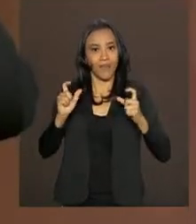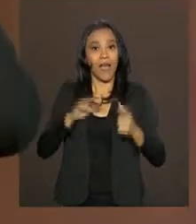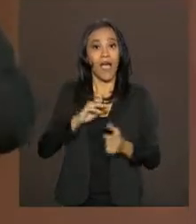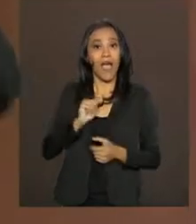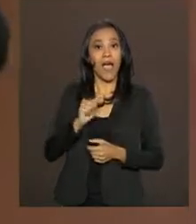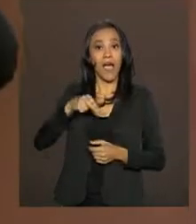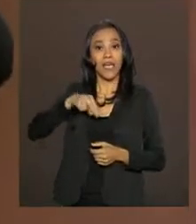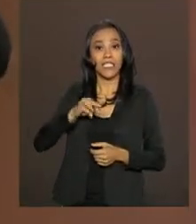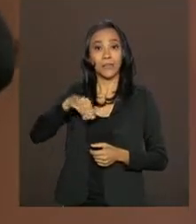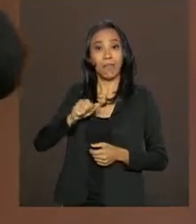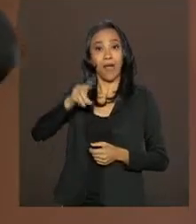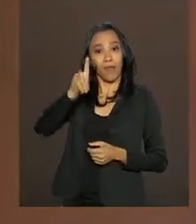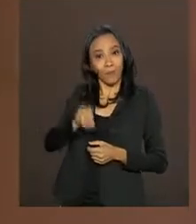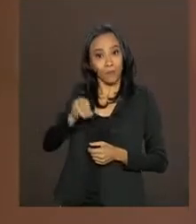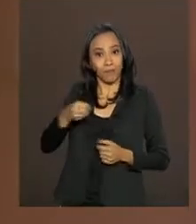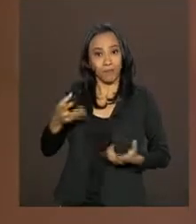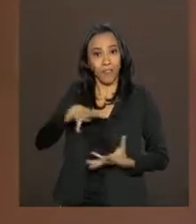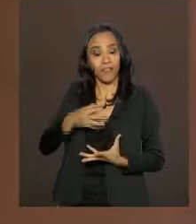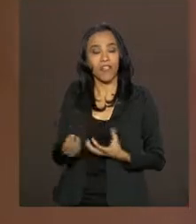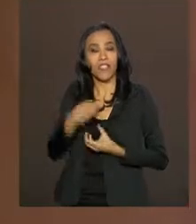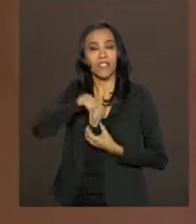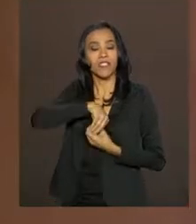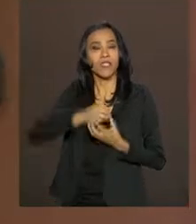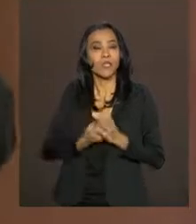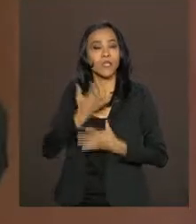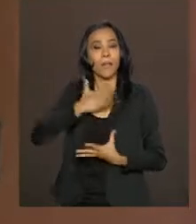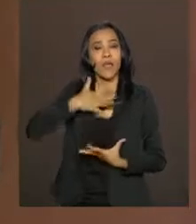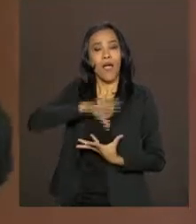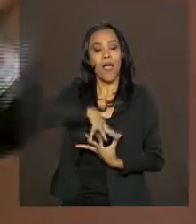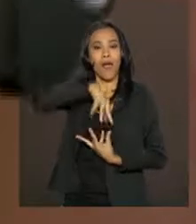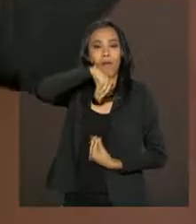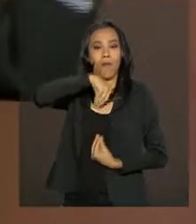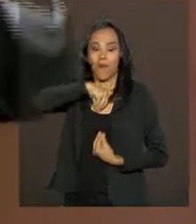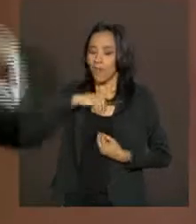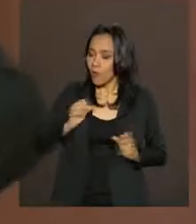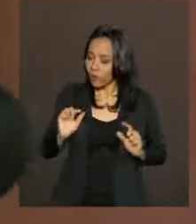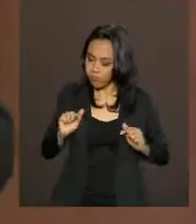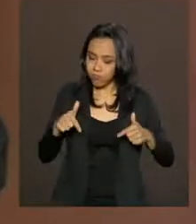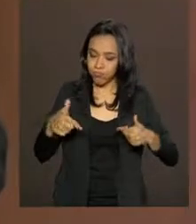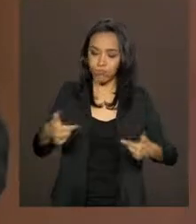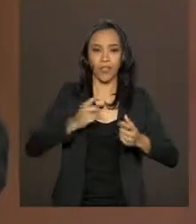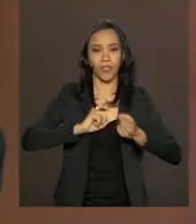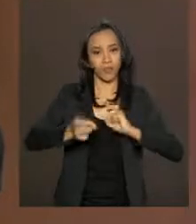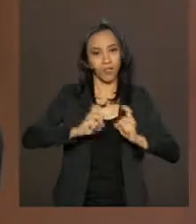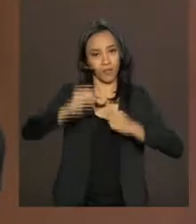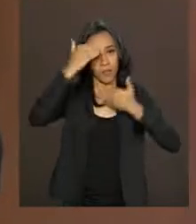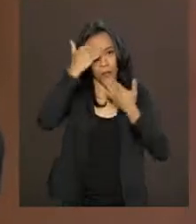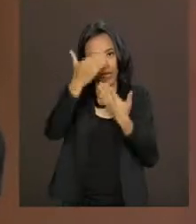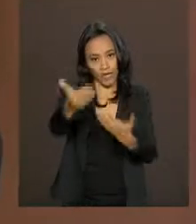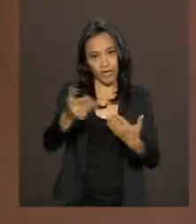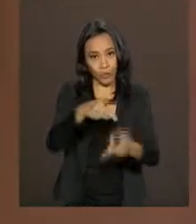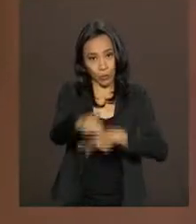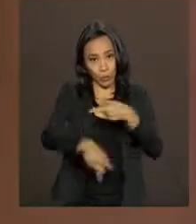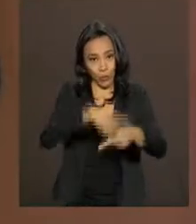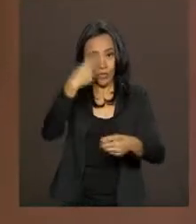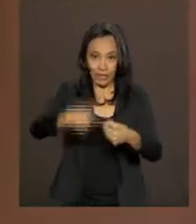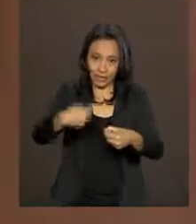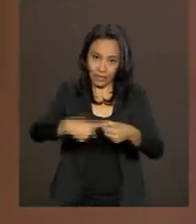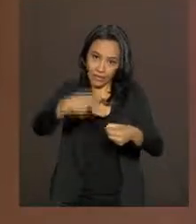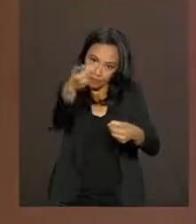ânimo que vem de alma portanto eu ponho a minha uma na administração e agradeço ao povo e aparecida de goiânia